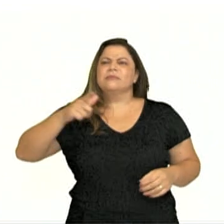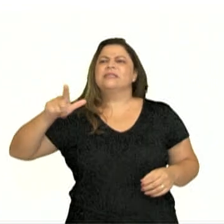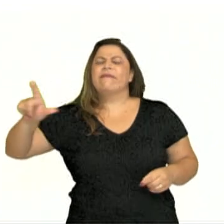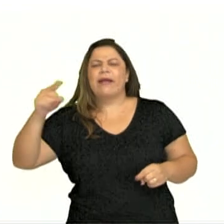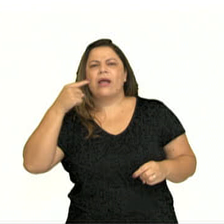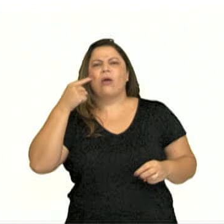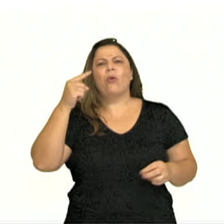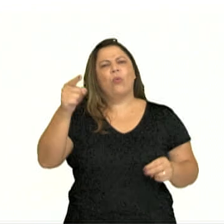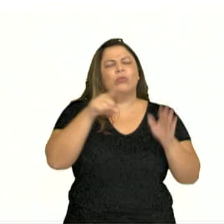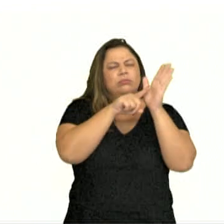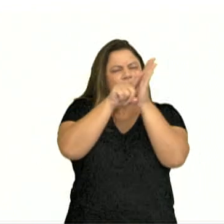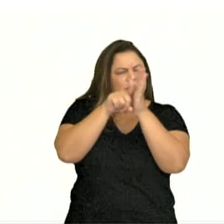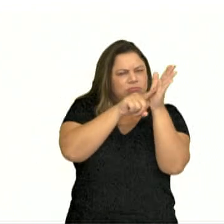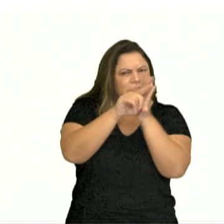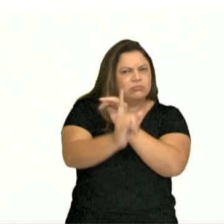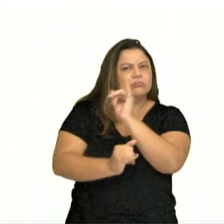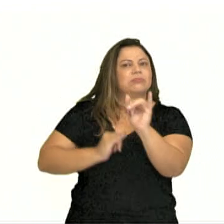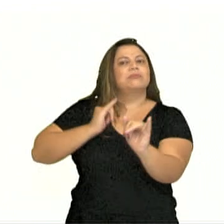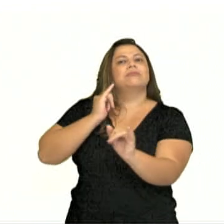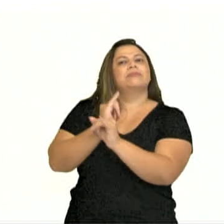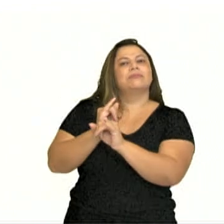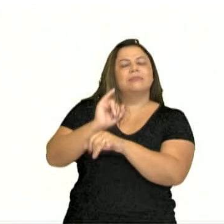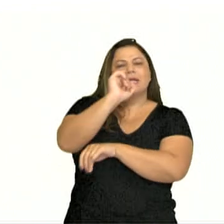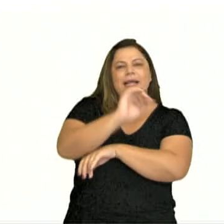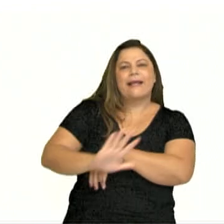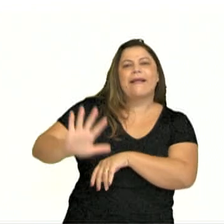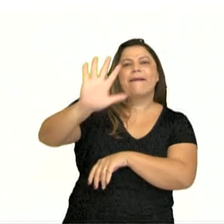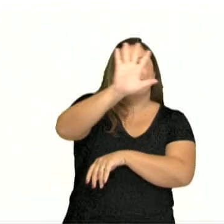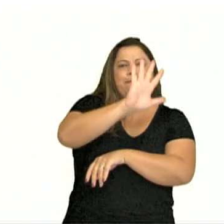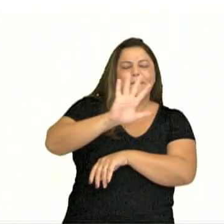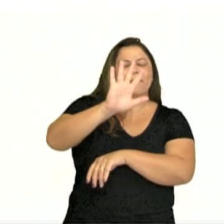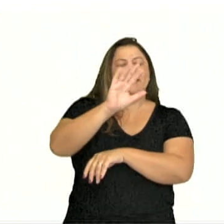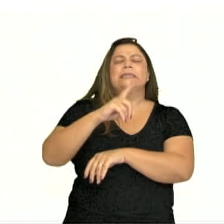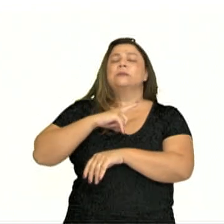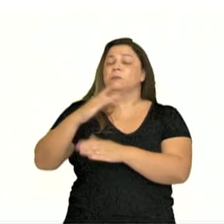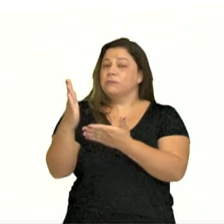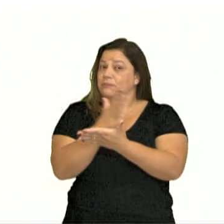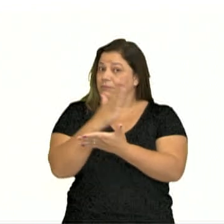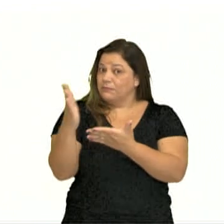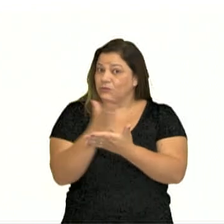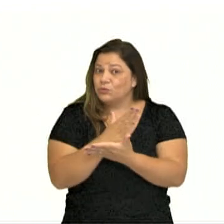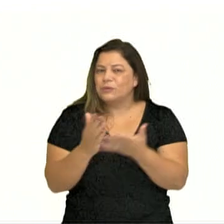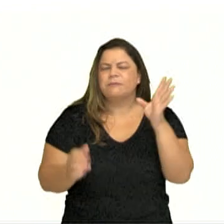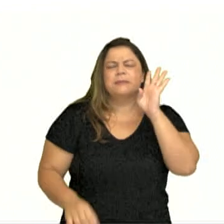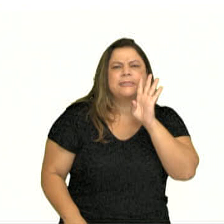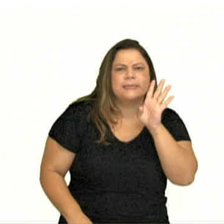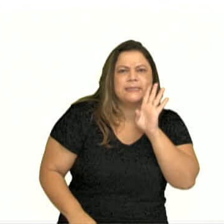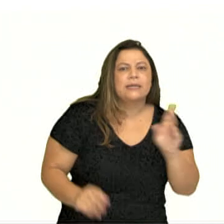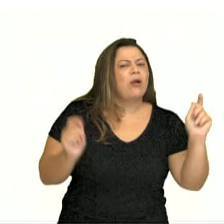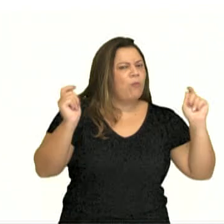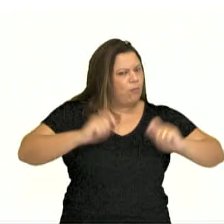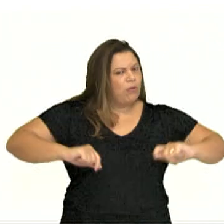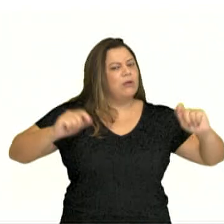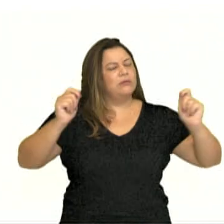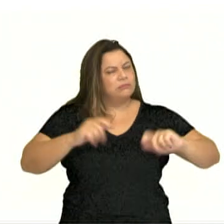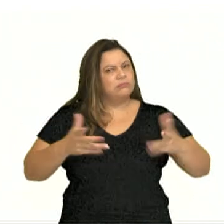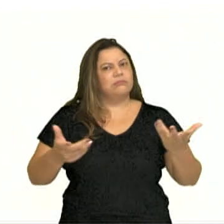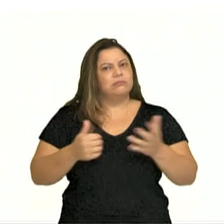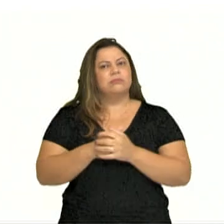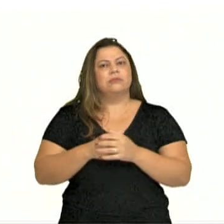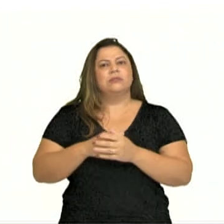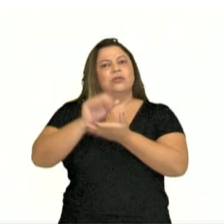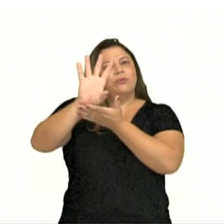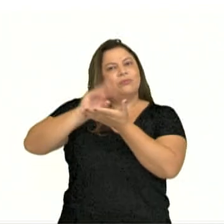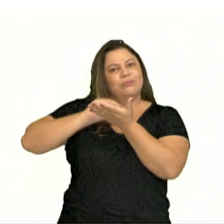fontes, conseguir pesquisar na internet outras imagens, tem um livro bem bacana na sua casa, você também pode fazer a